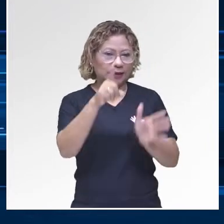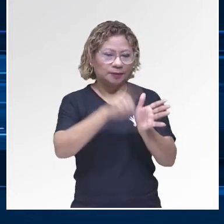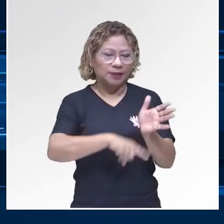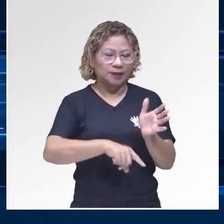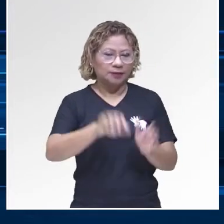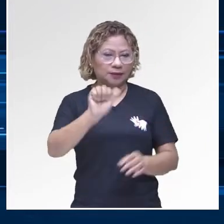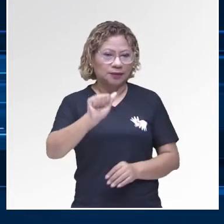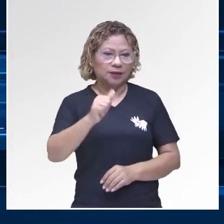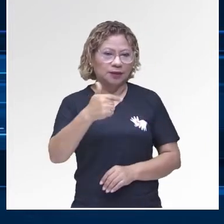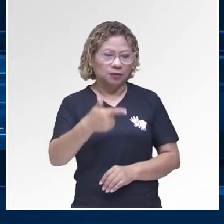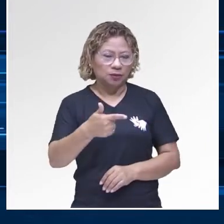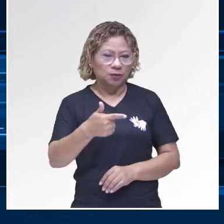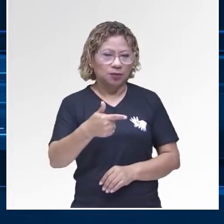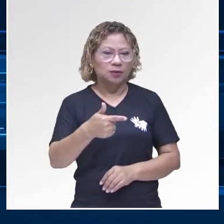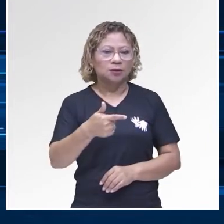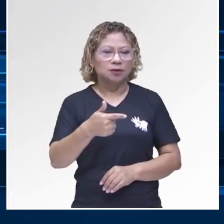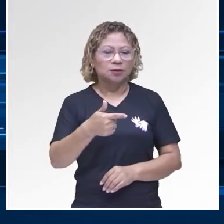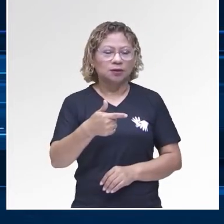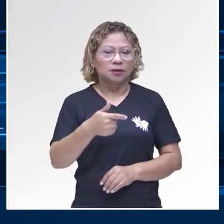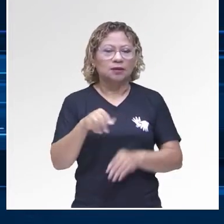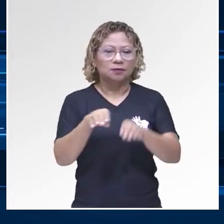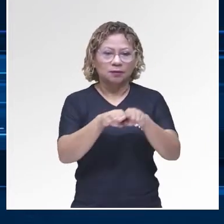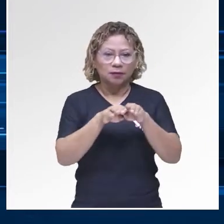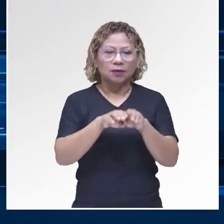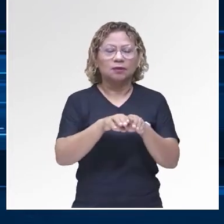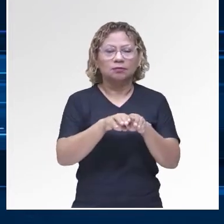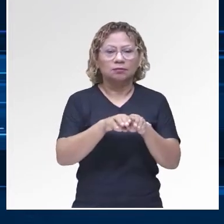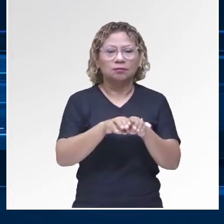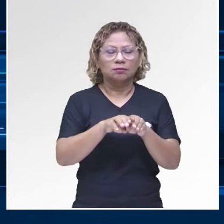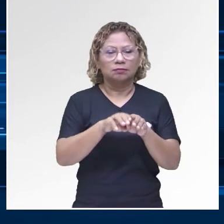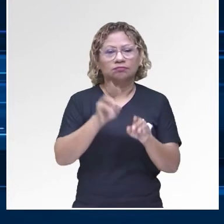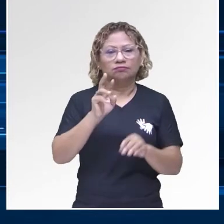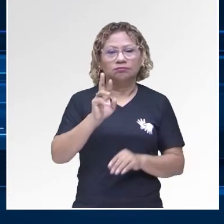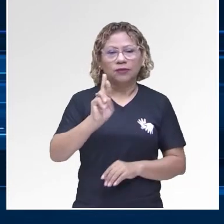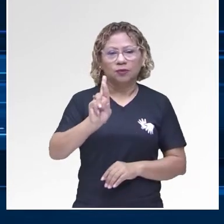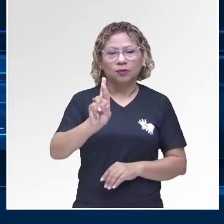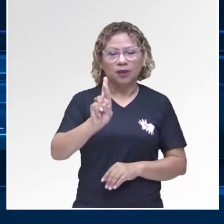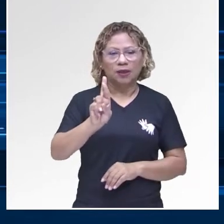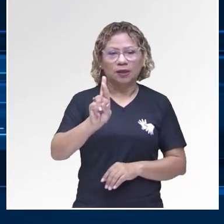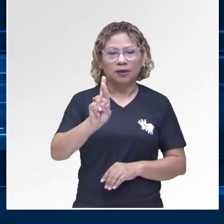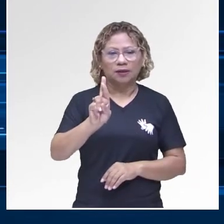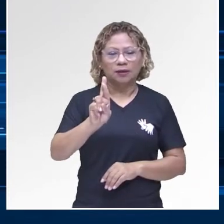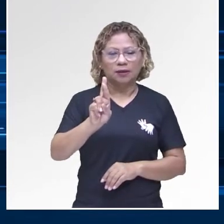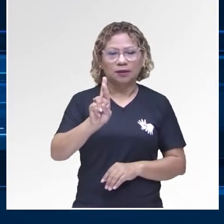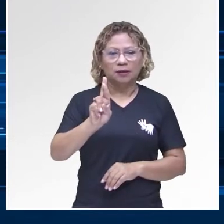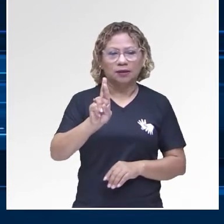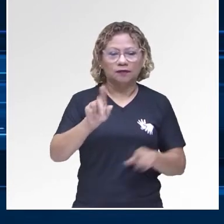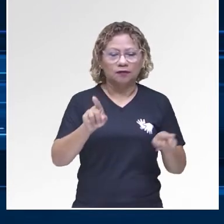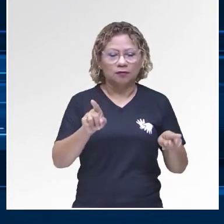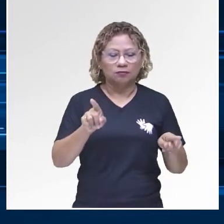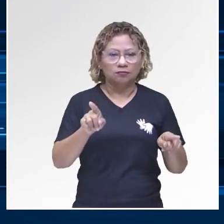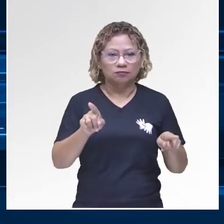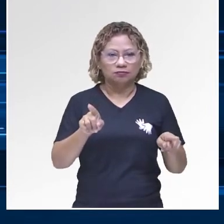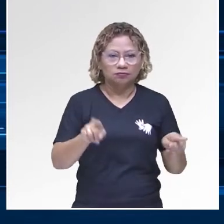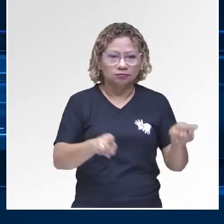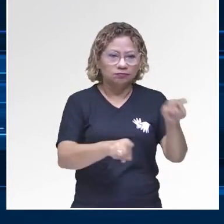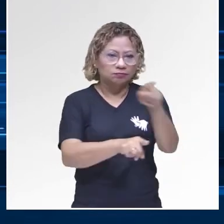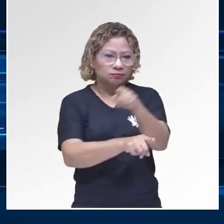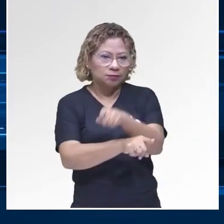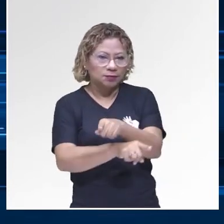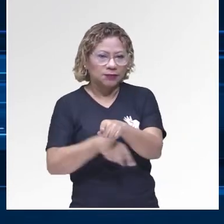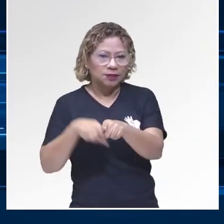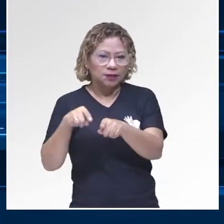R. E o que eu vou fazer? Eu vou fazer a mesma coisa que eu fiz anteriormente. Pego o A2, jogo para o segundo